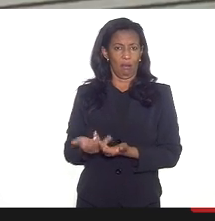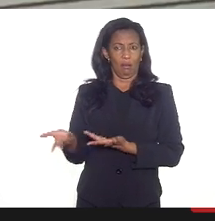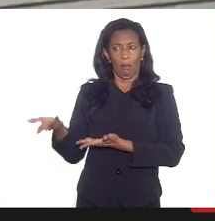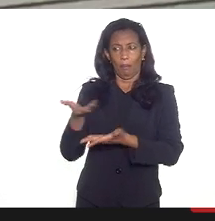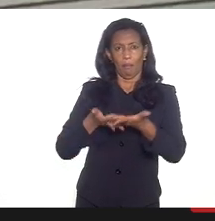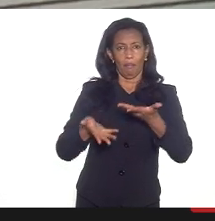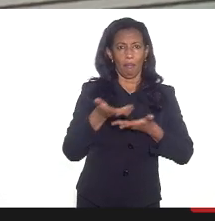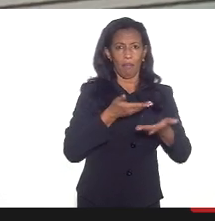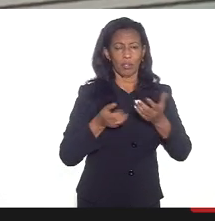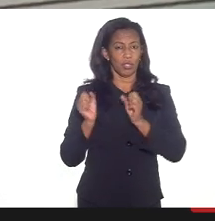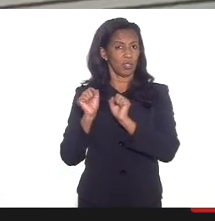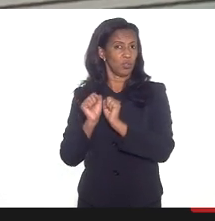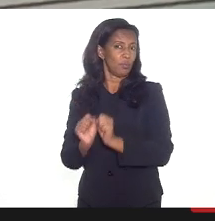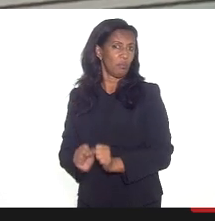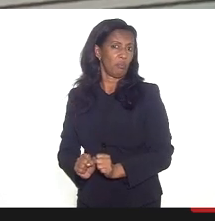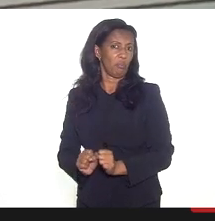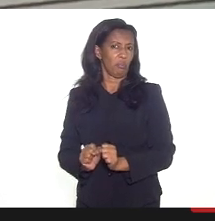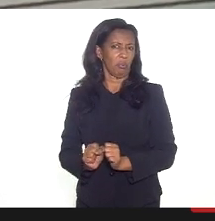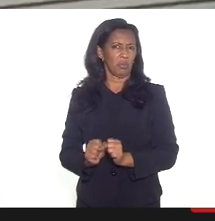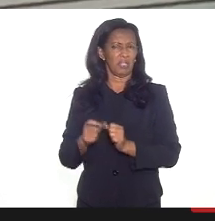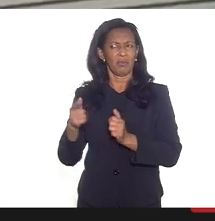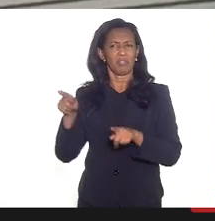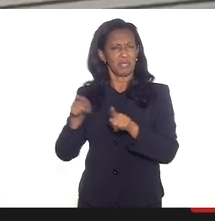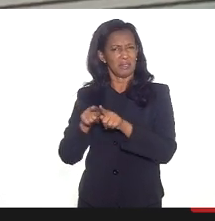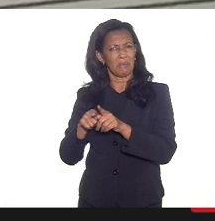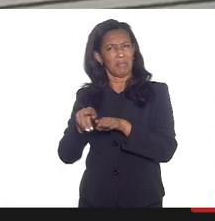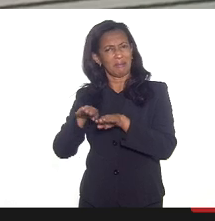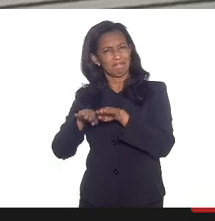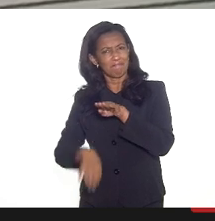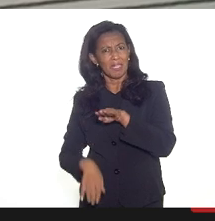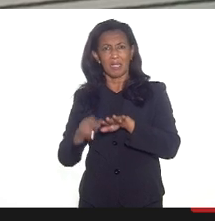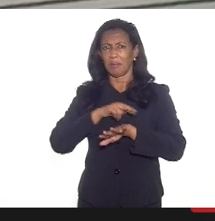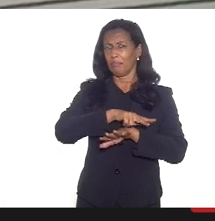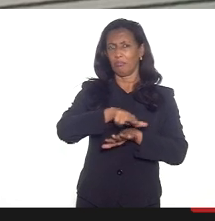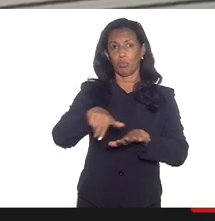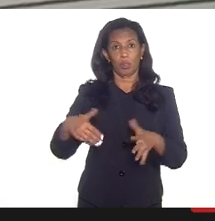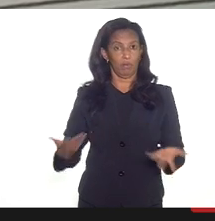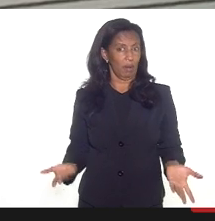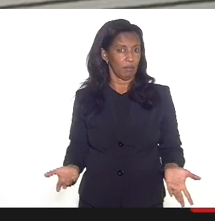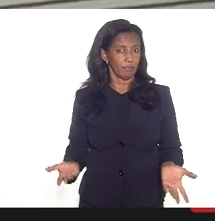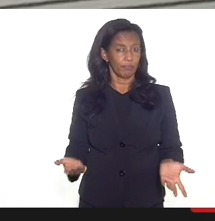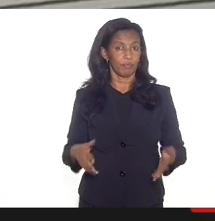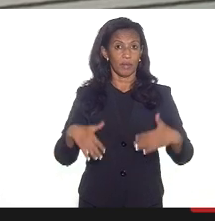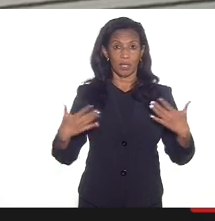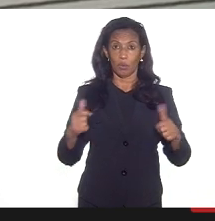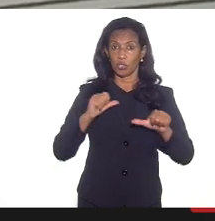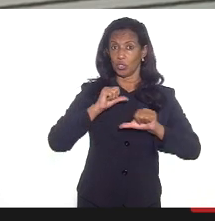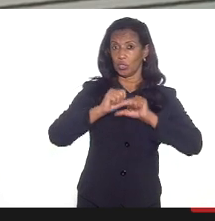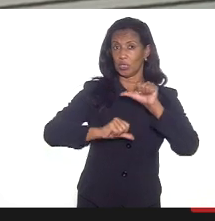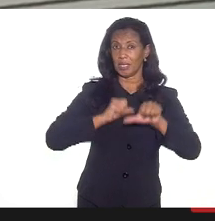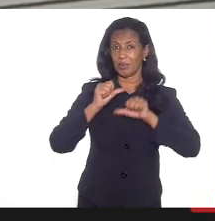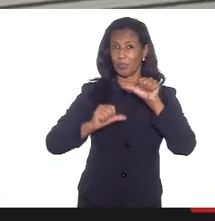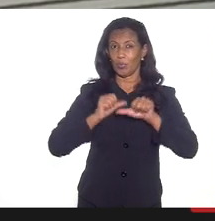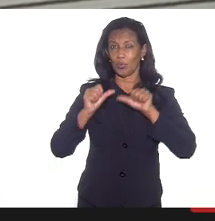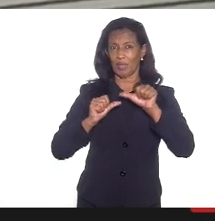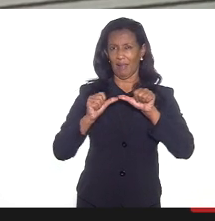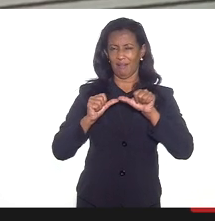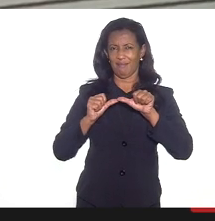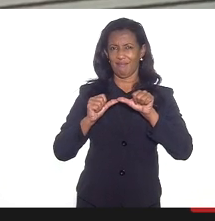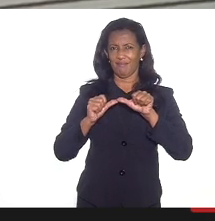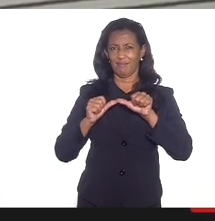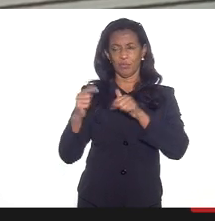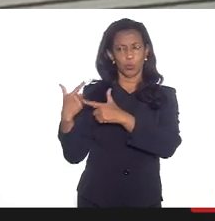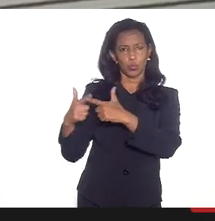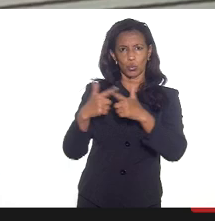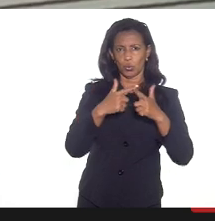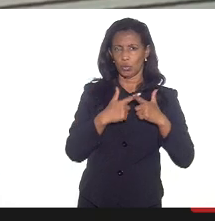de poder na sociedade você está em desvantagem e por aí vai. Então, a gente tem que mudar essa equação. Essa equação, ela